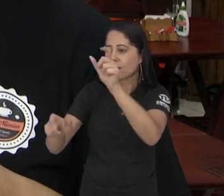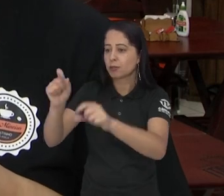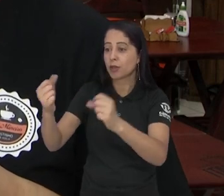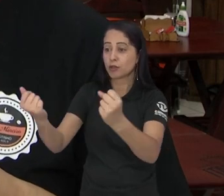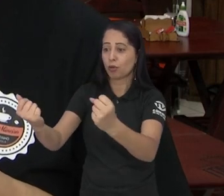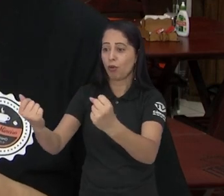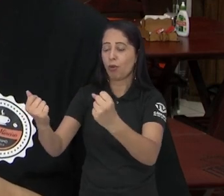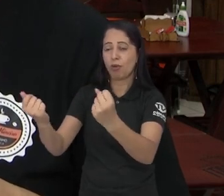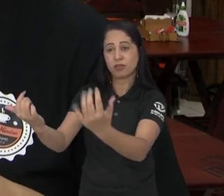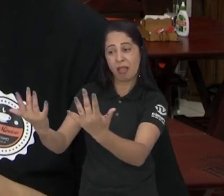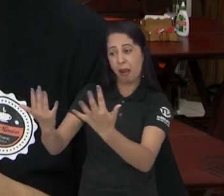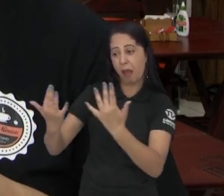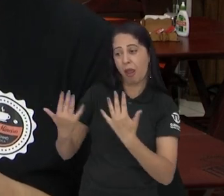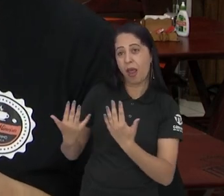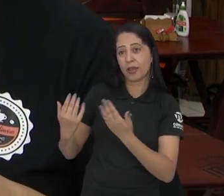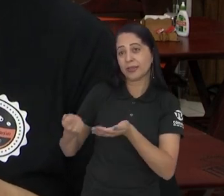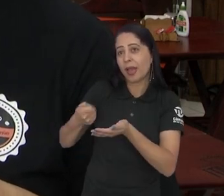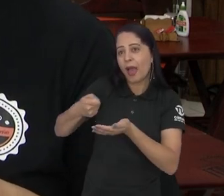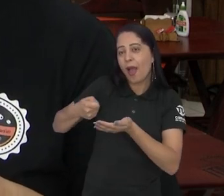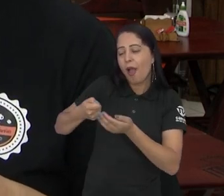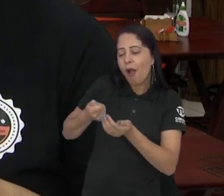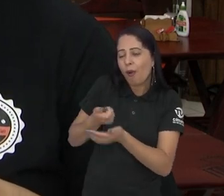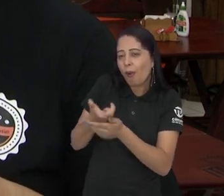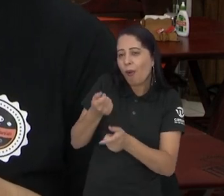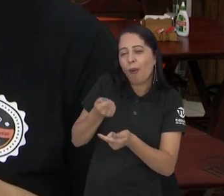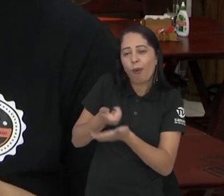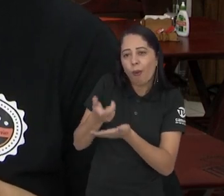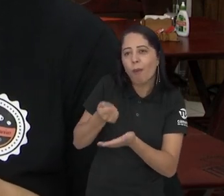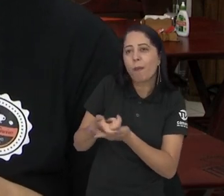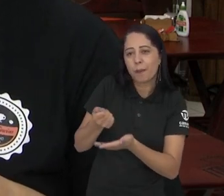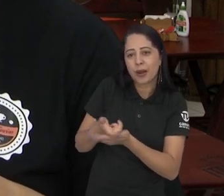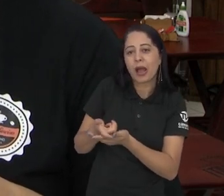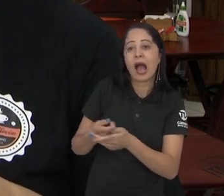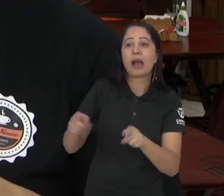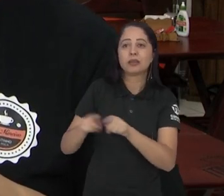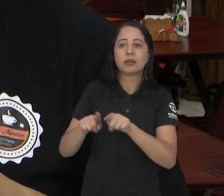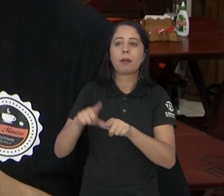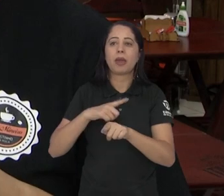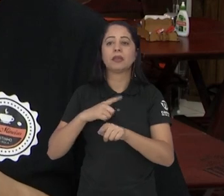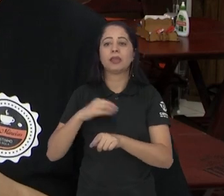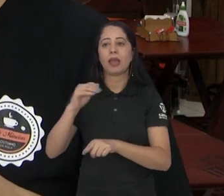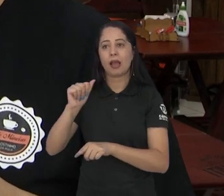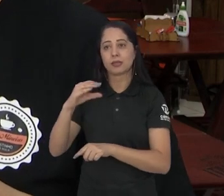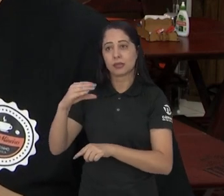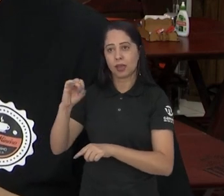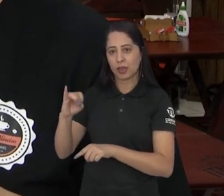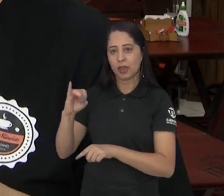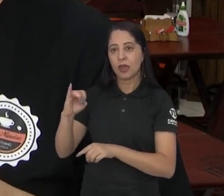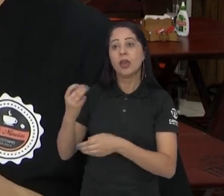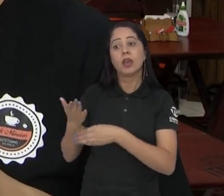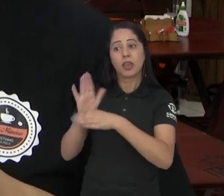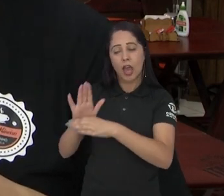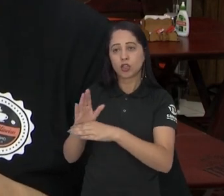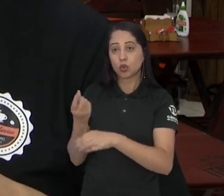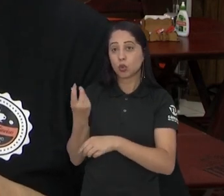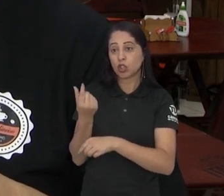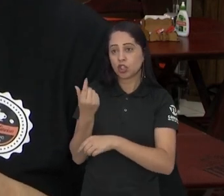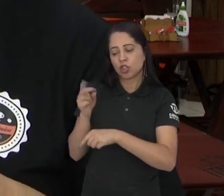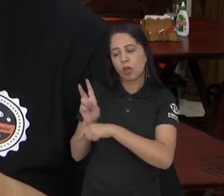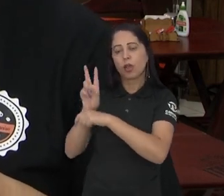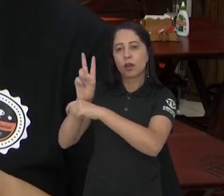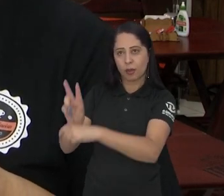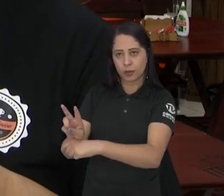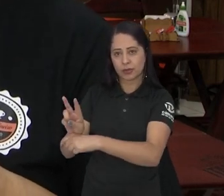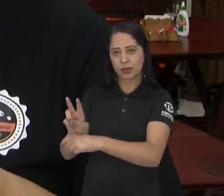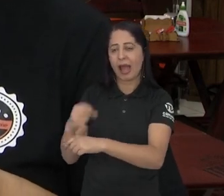necessário para atrair público na região central eu não sei a secreré algumas outras associações também estão liberando crédito para alguns